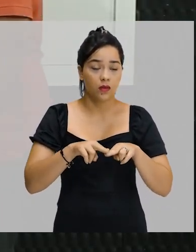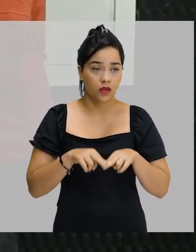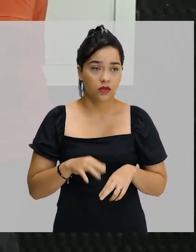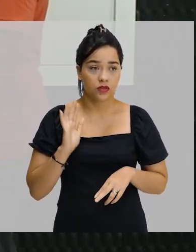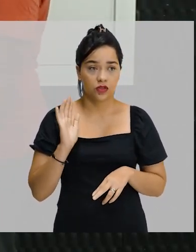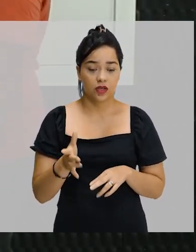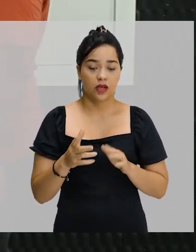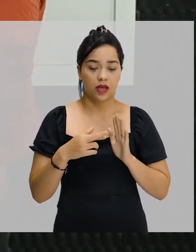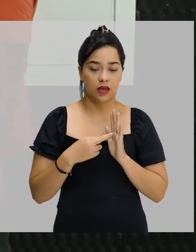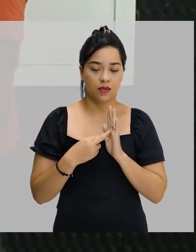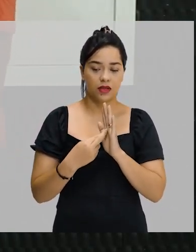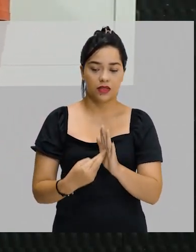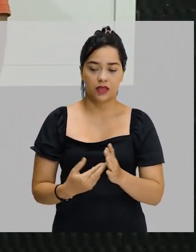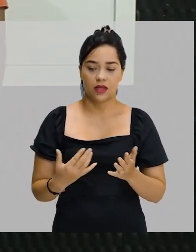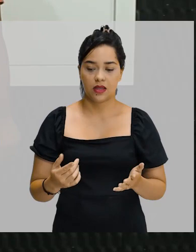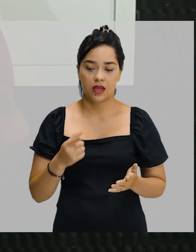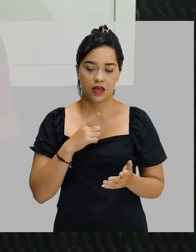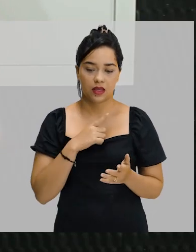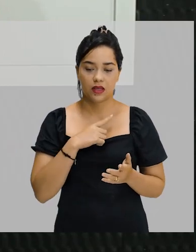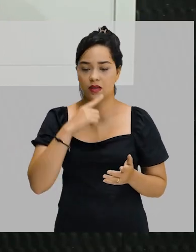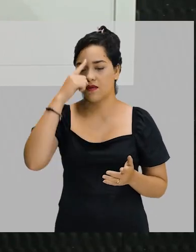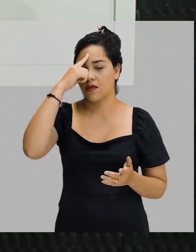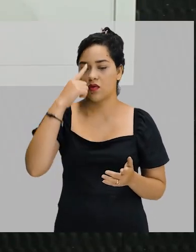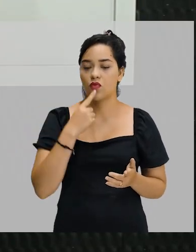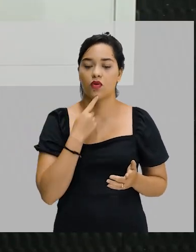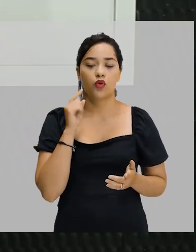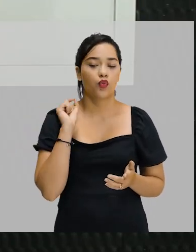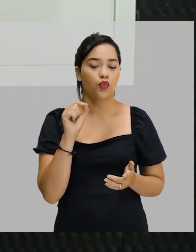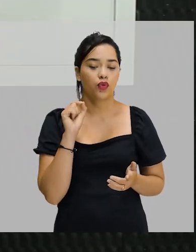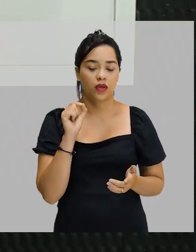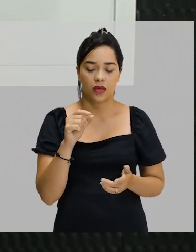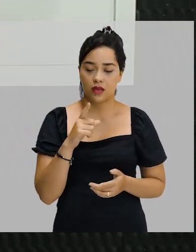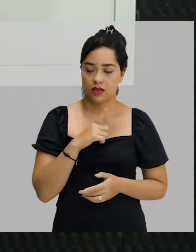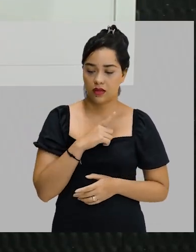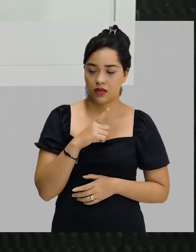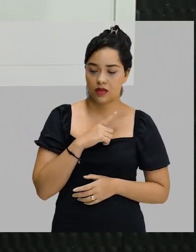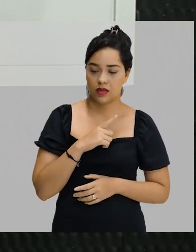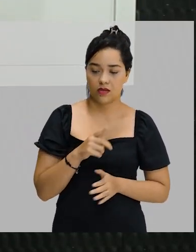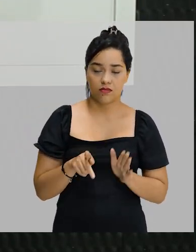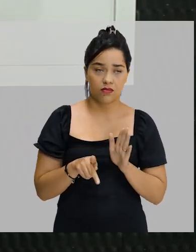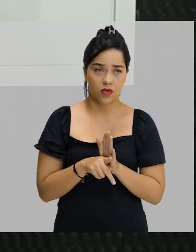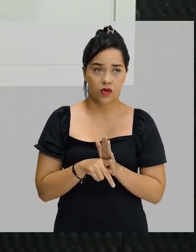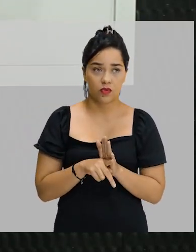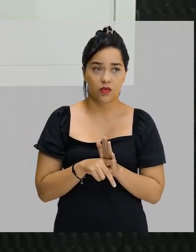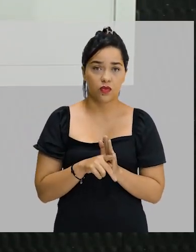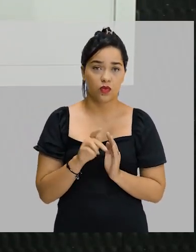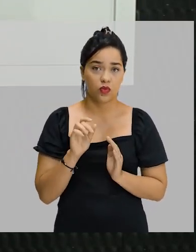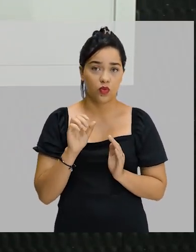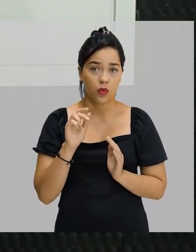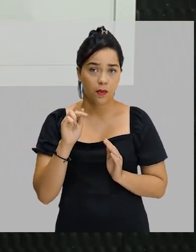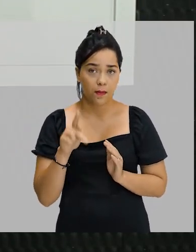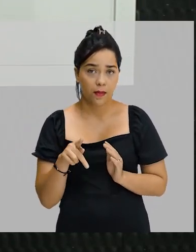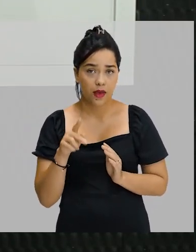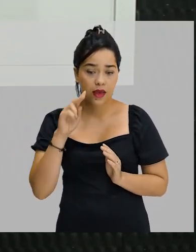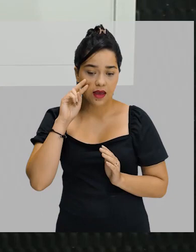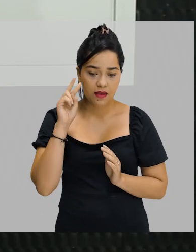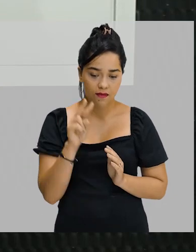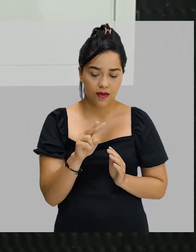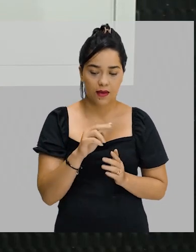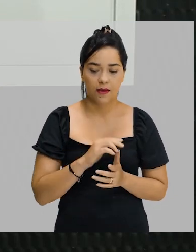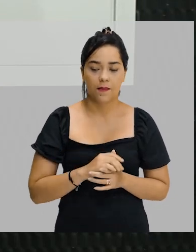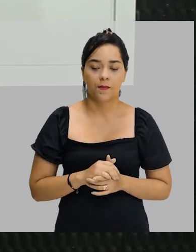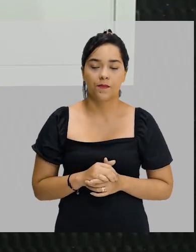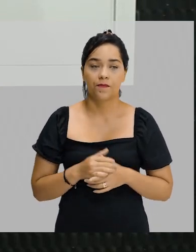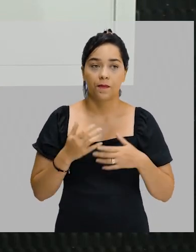através disso nós vamos representar aqui nessa figura. Tá ok? Então eu tenho aqui uma partícula num ponto P, vamos olhar só para baixo, tá